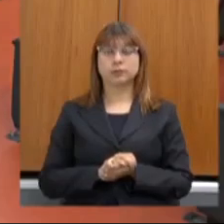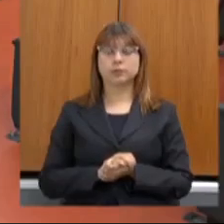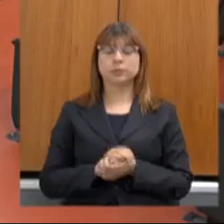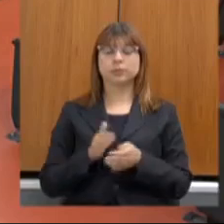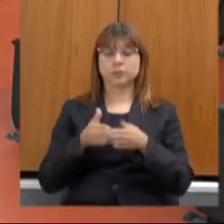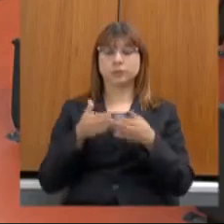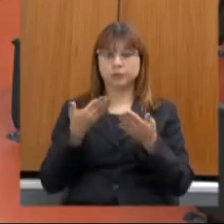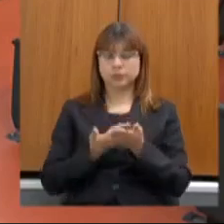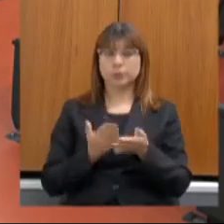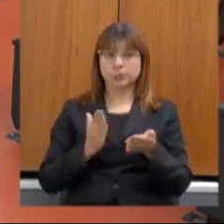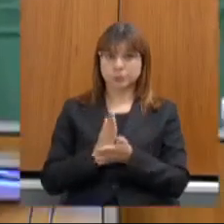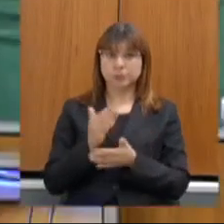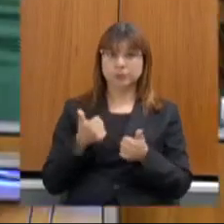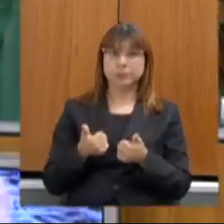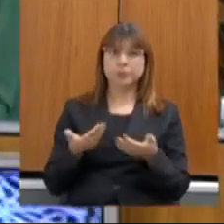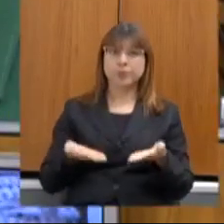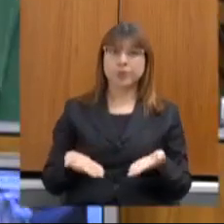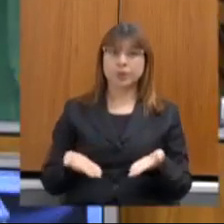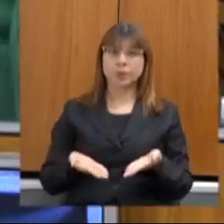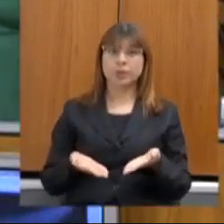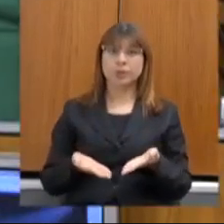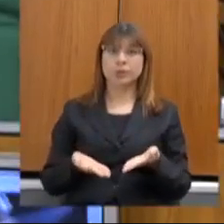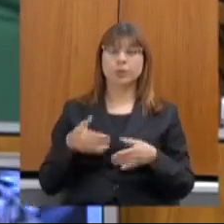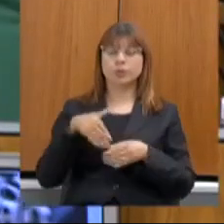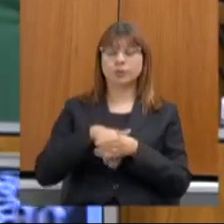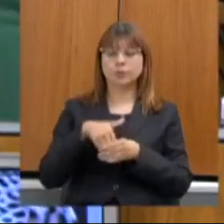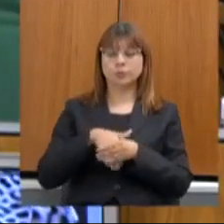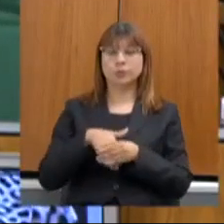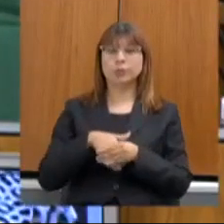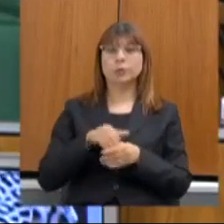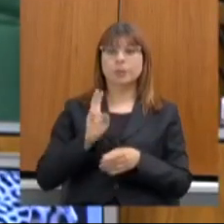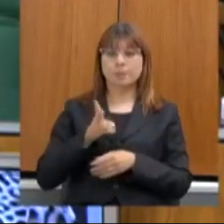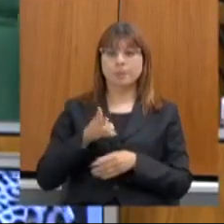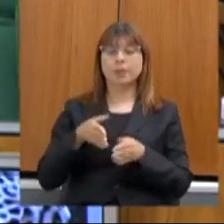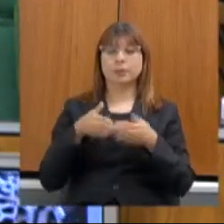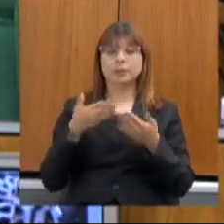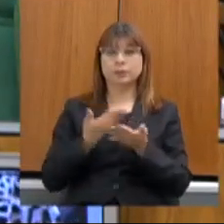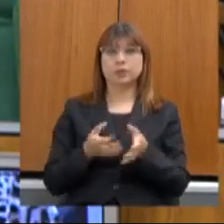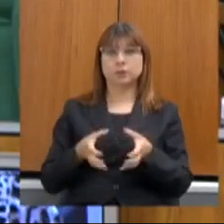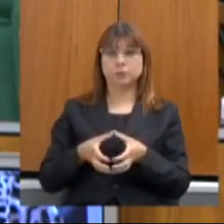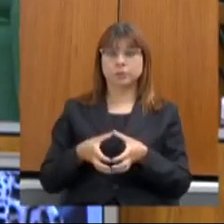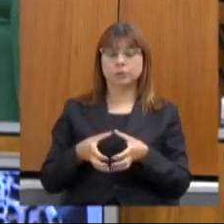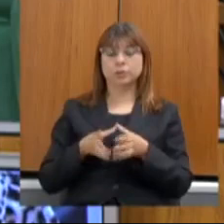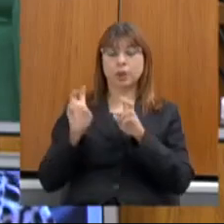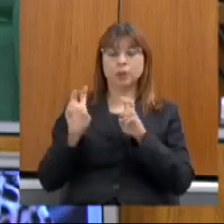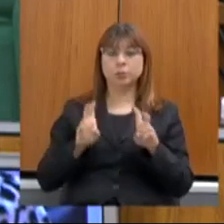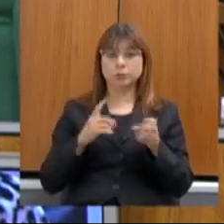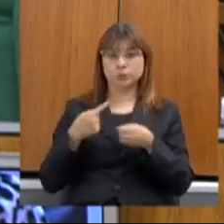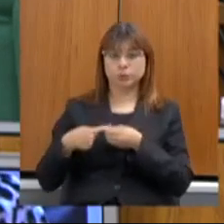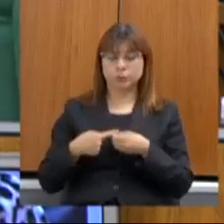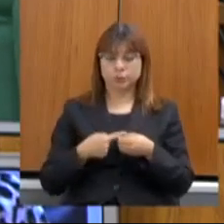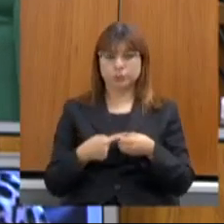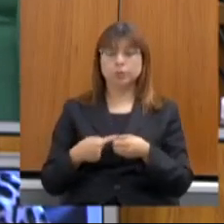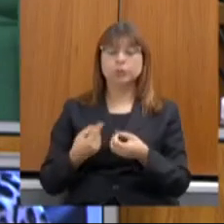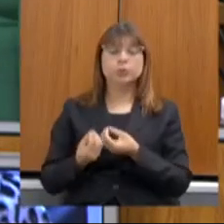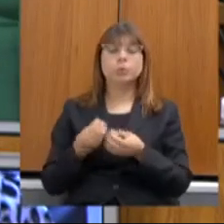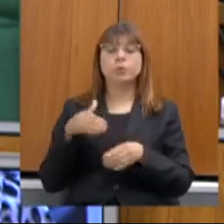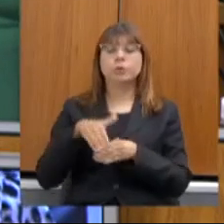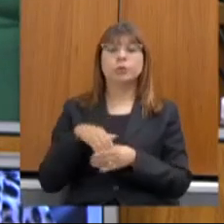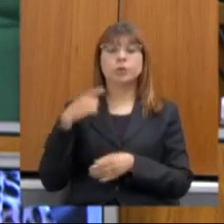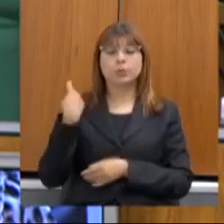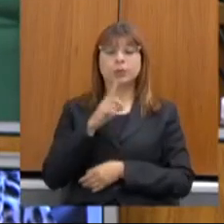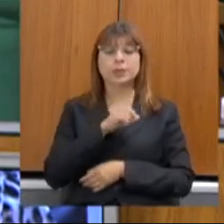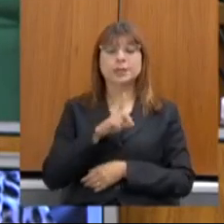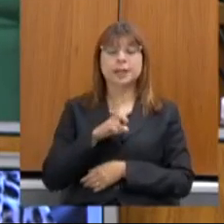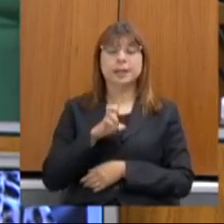o requerimento aprovado agora nós procederemos a votação do mesmo requerimento na comissão de assuntos municipais como vota o